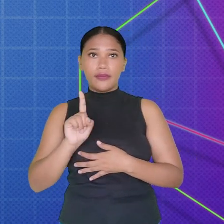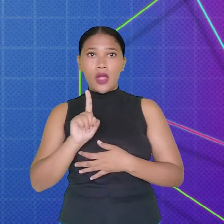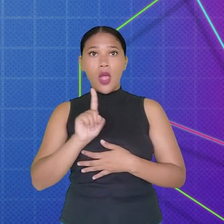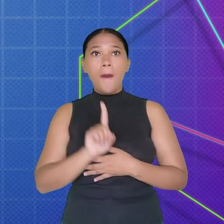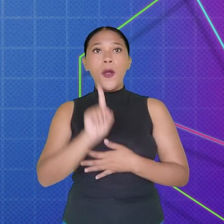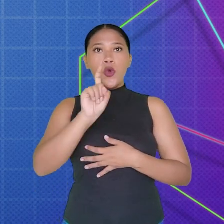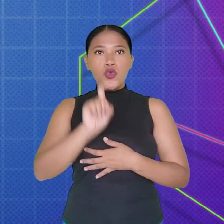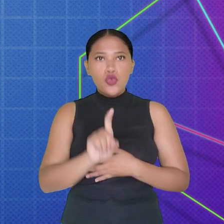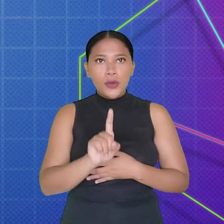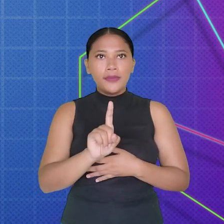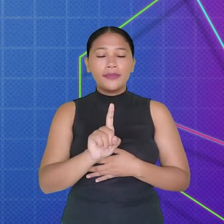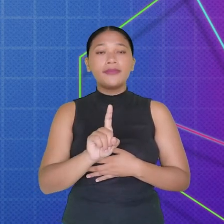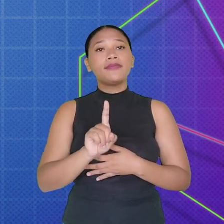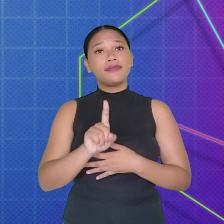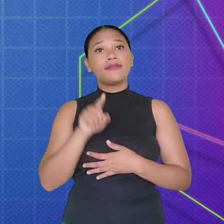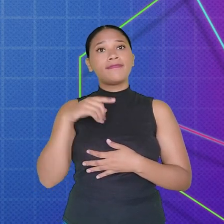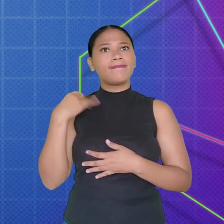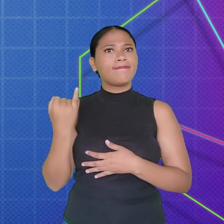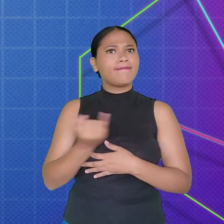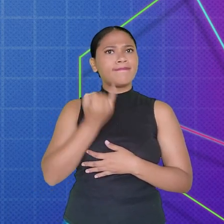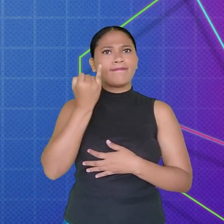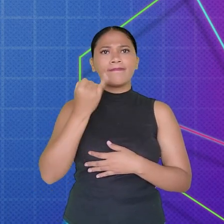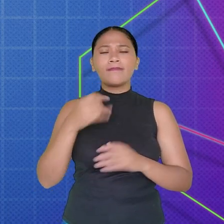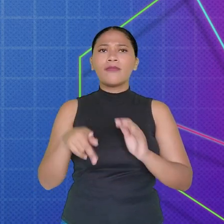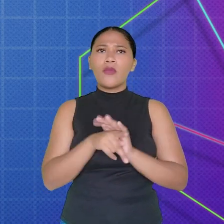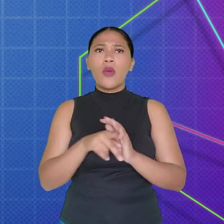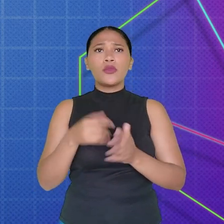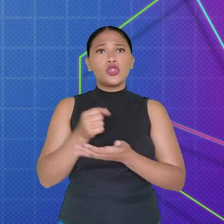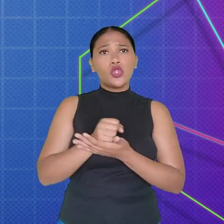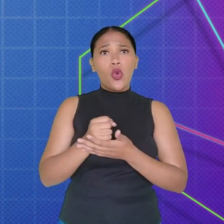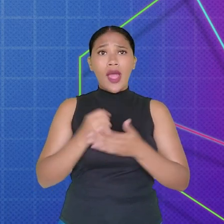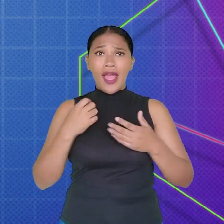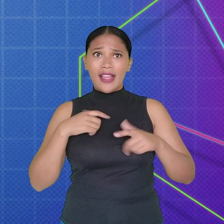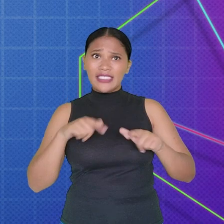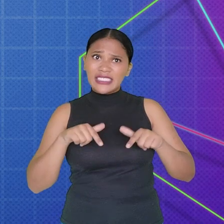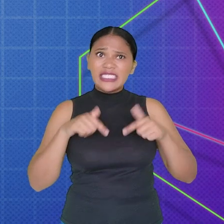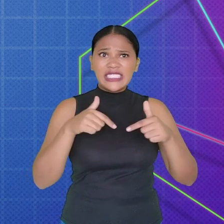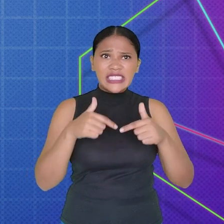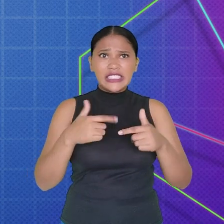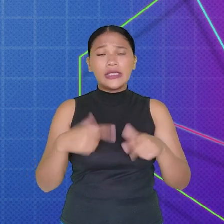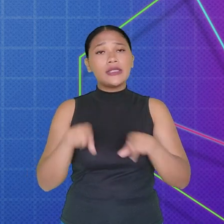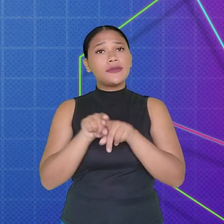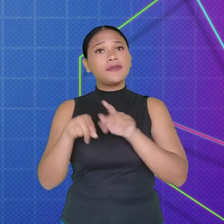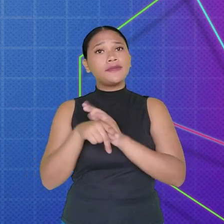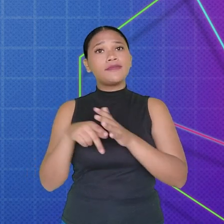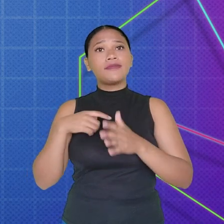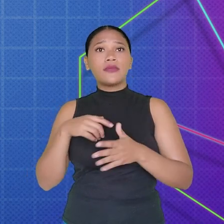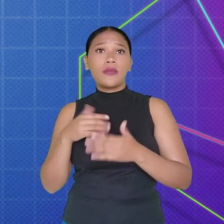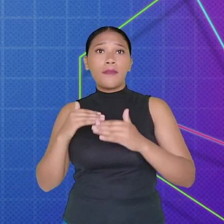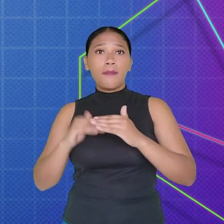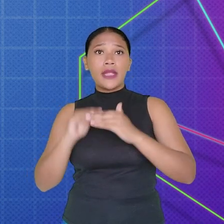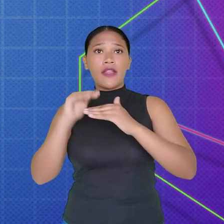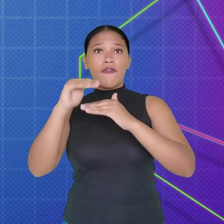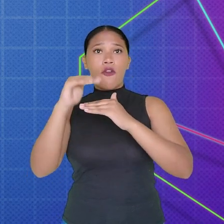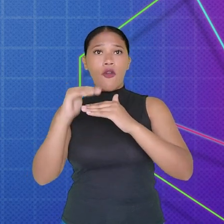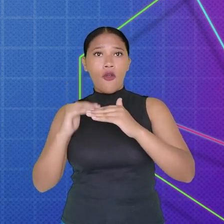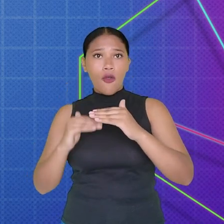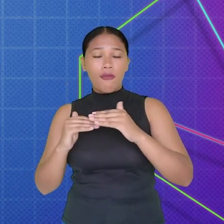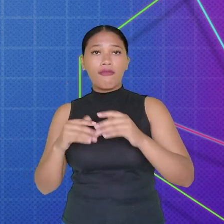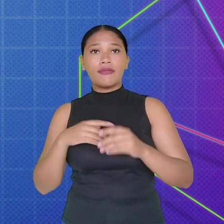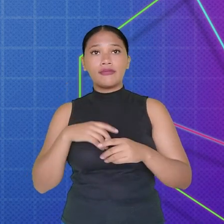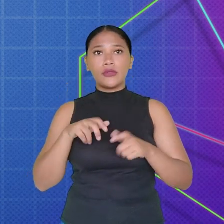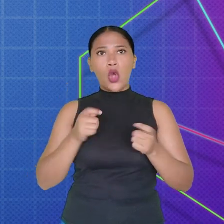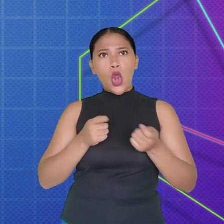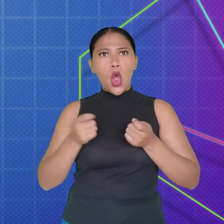e pule. Essa mecânica é fundamental em jogos de plataforma e ação, onde o jogador precisa controlar o personagem para